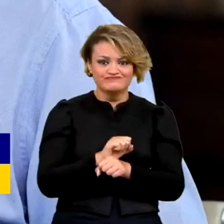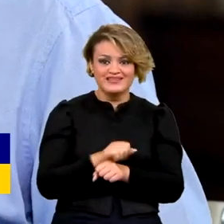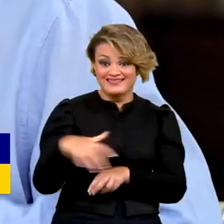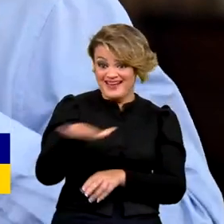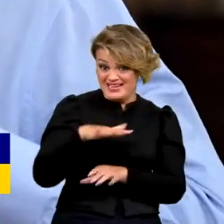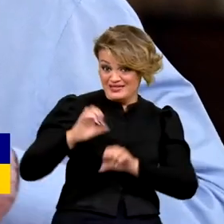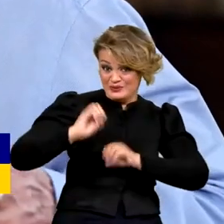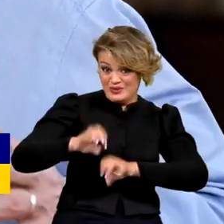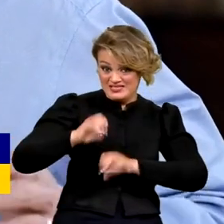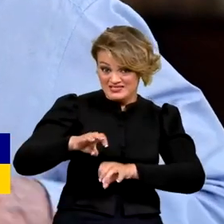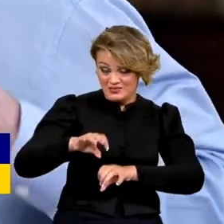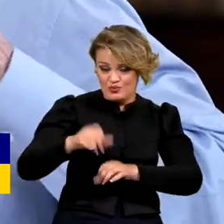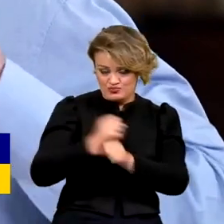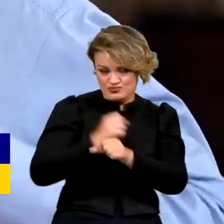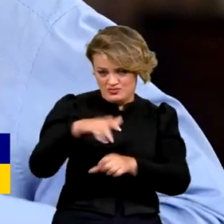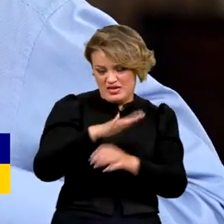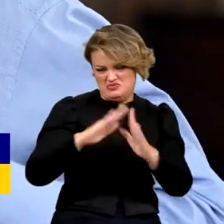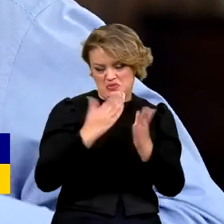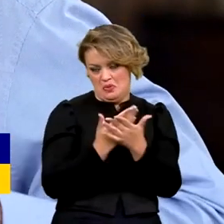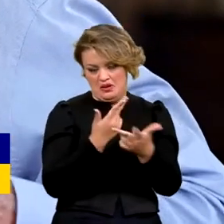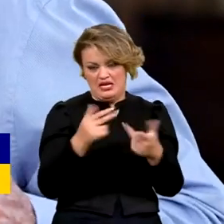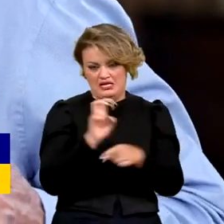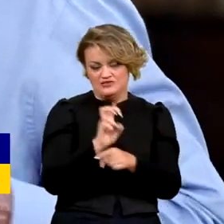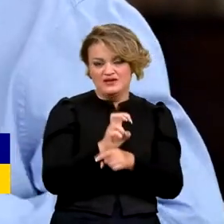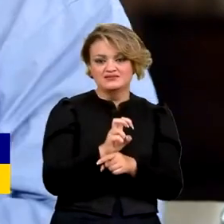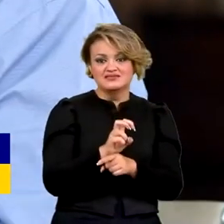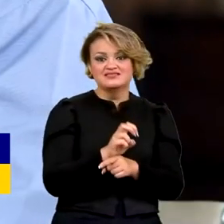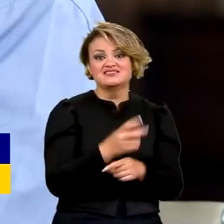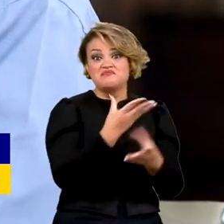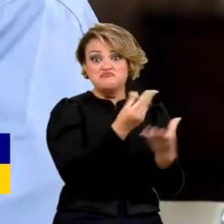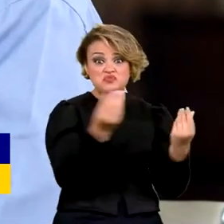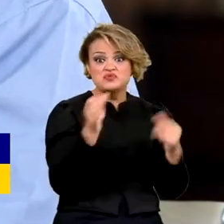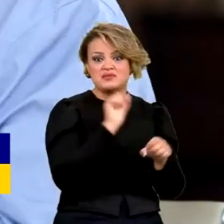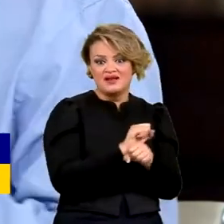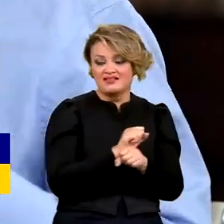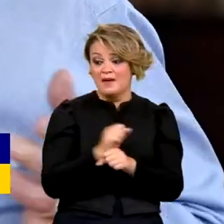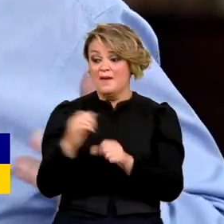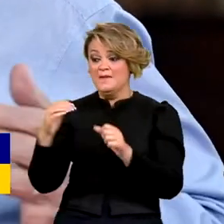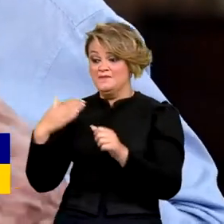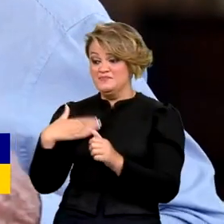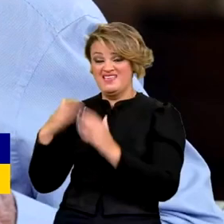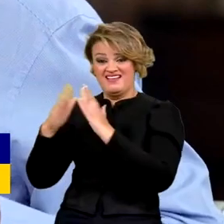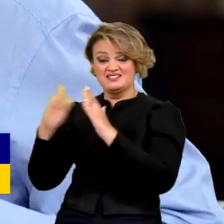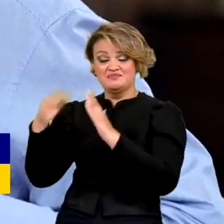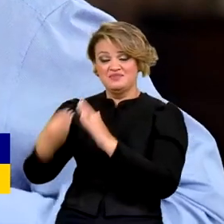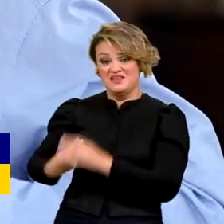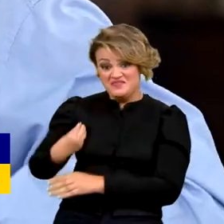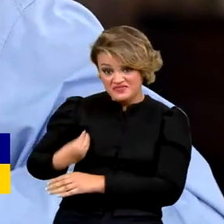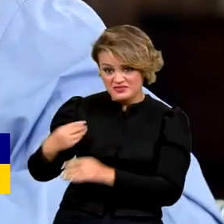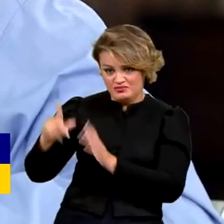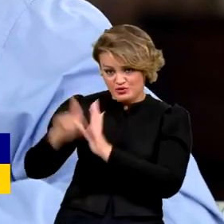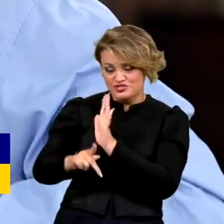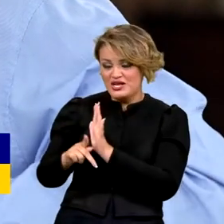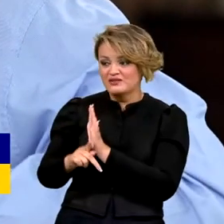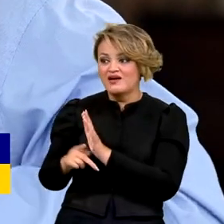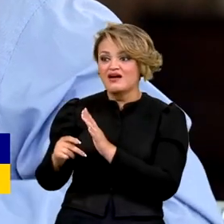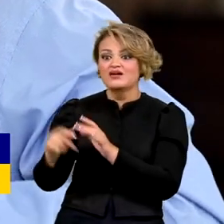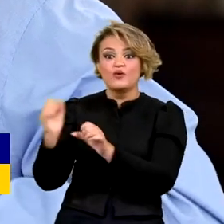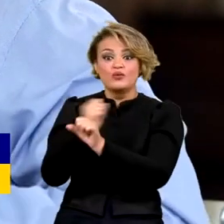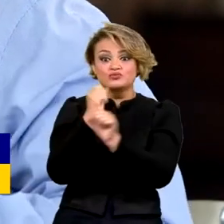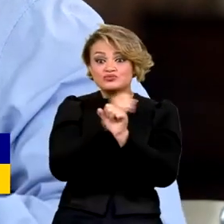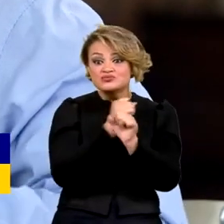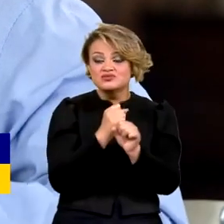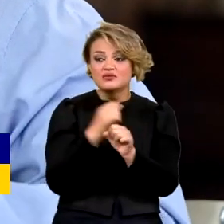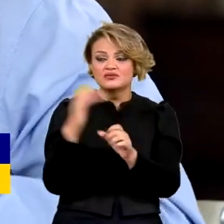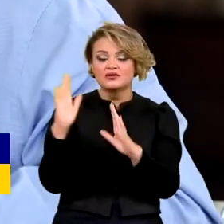paradas no mercado livre a vida são milhares de casas que ficaram paradas Desde o tempo do governo Dilma Então tudo isso é